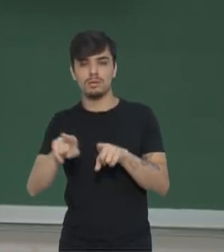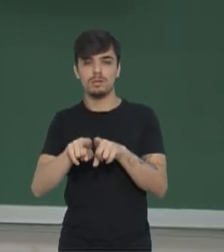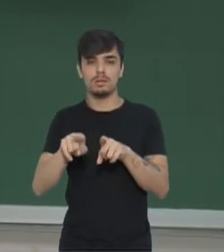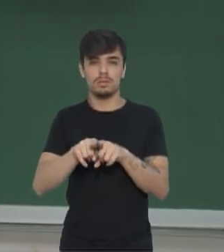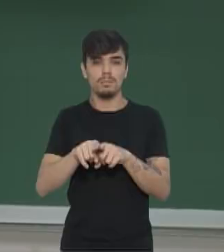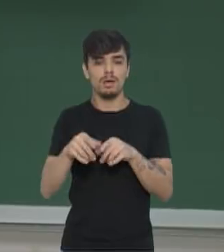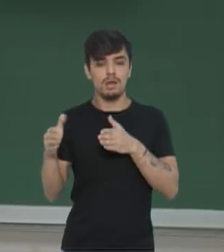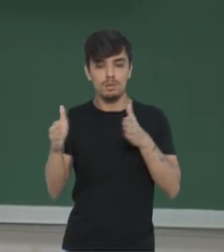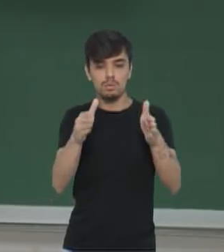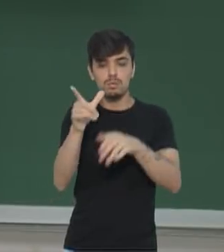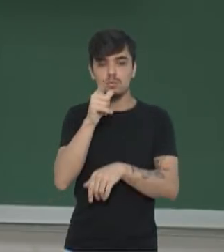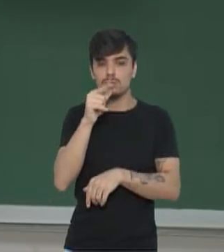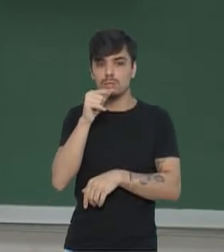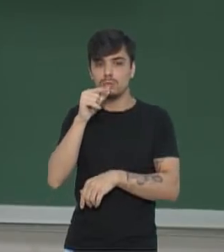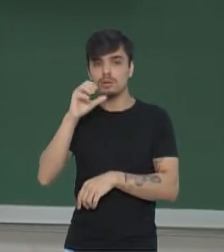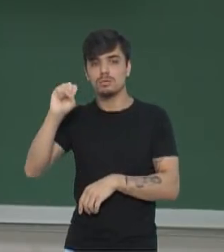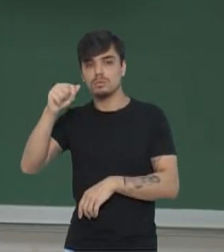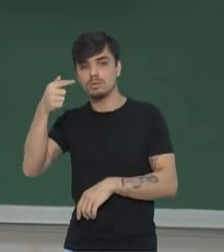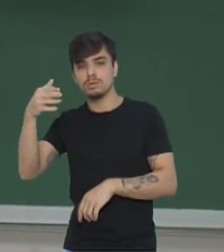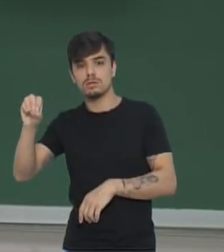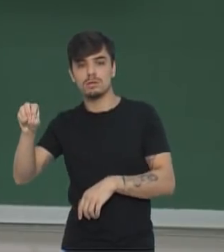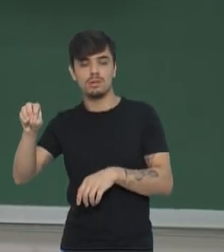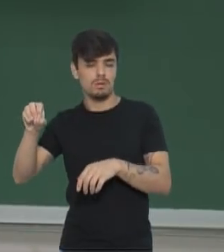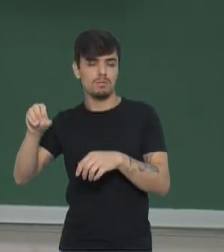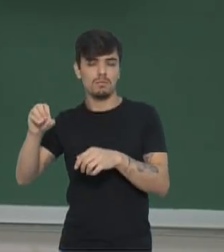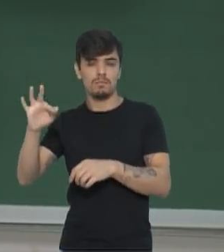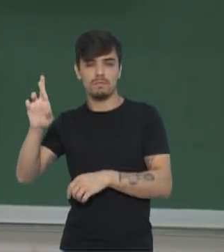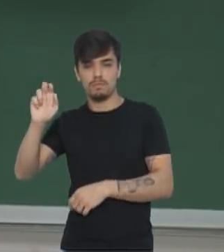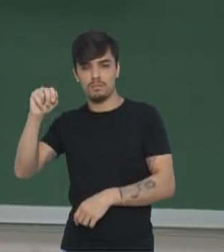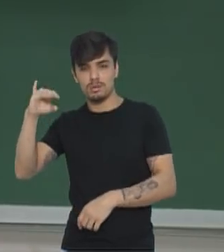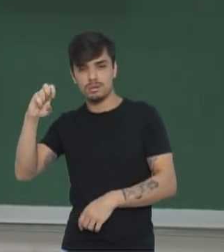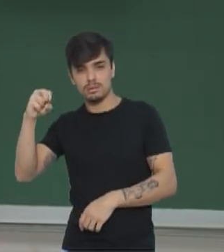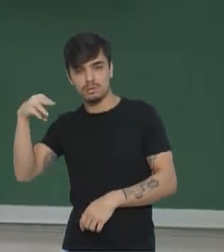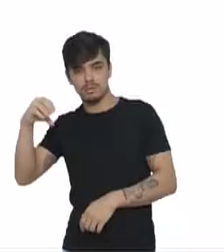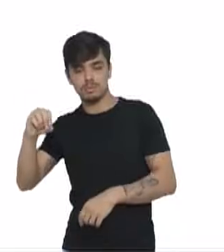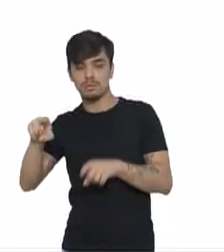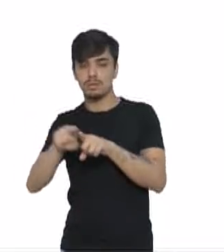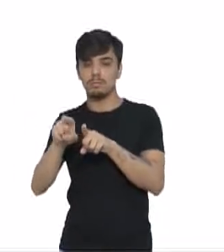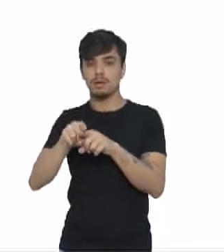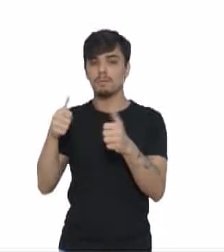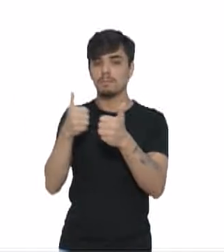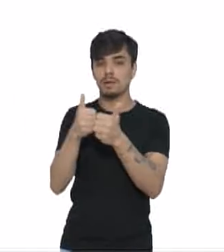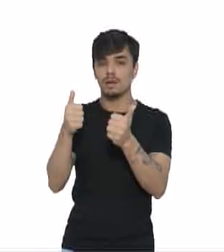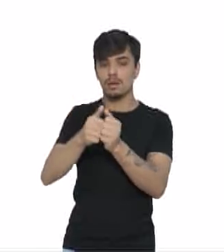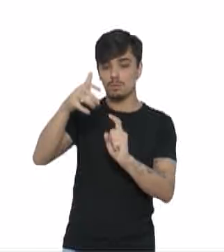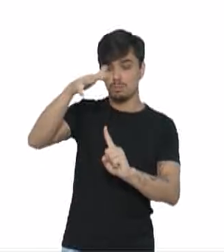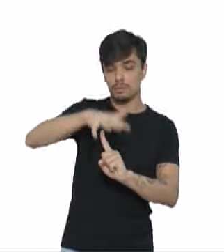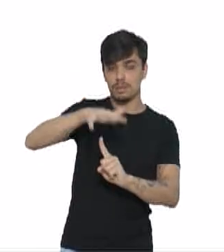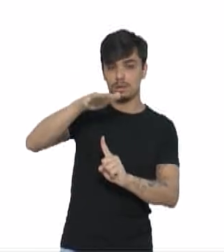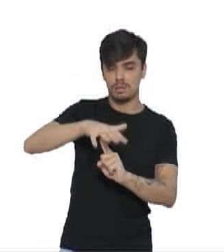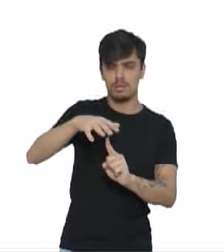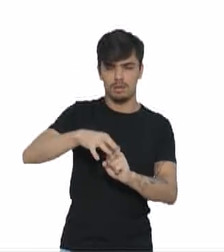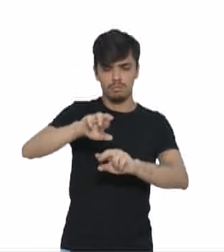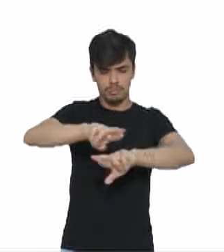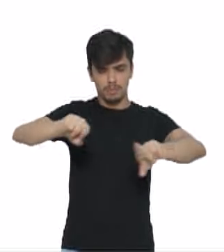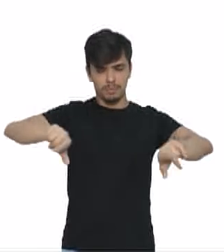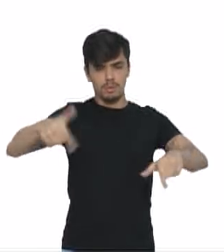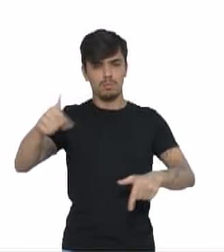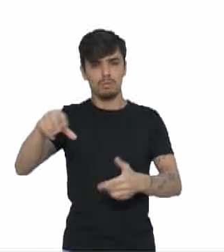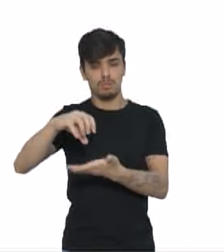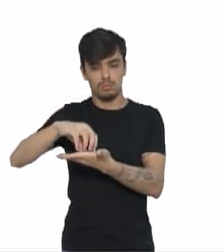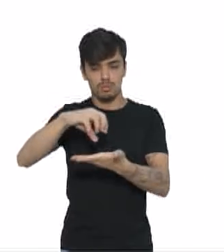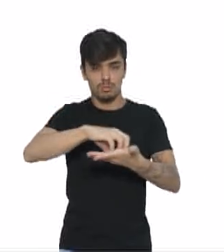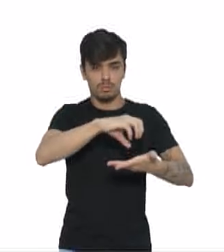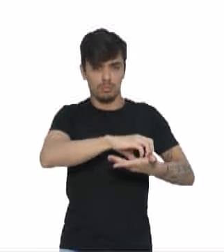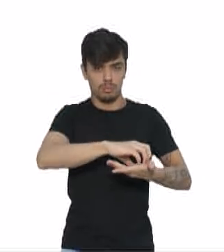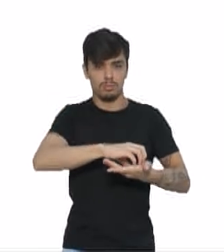São Francisco, território do Paraná, embora você também vai ter outros grupos indígenas habitando aqui. Perceba que para